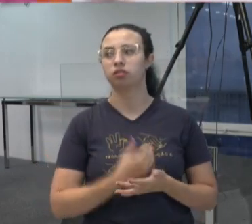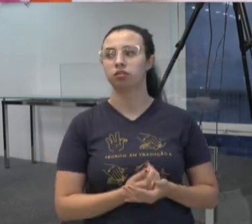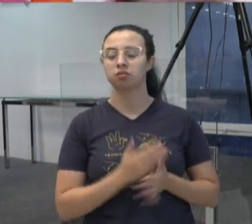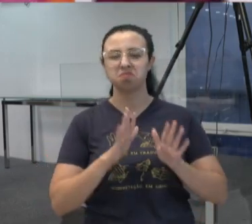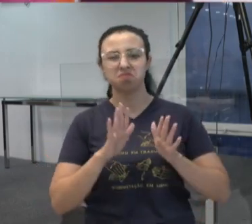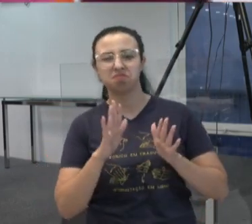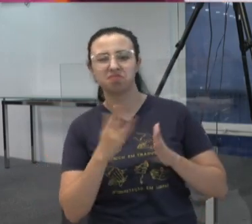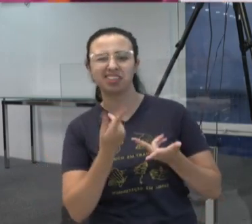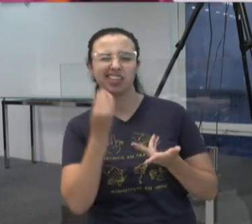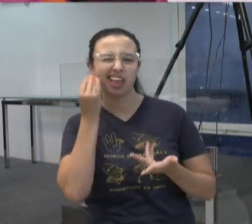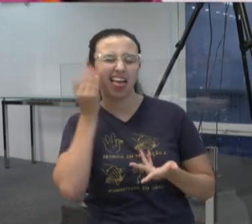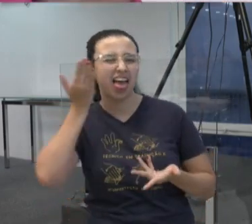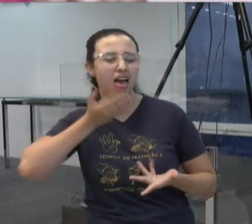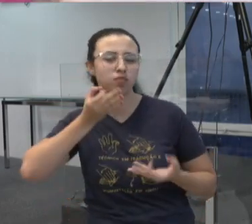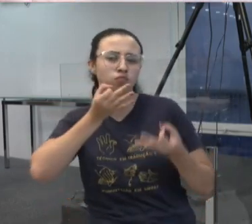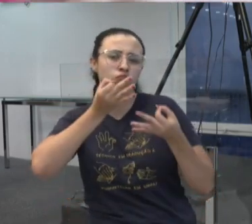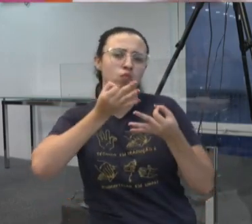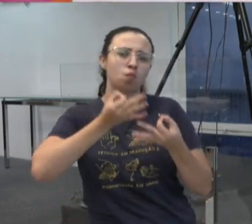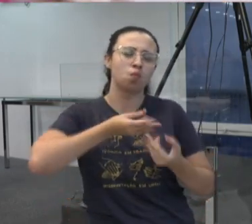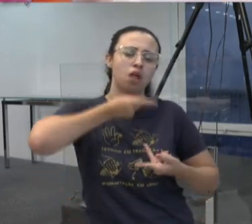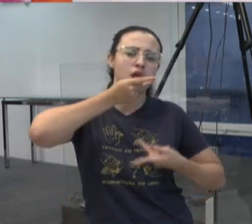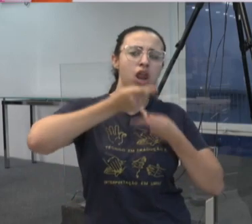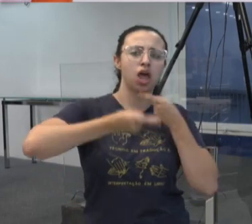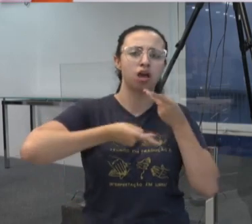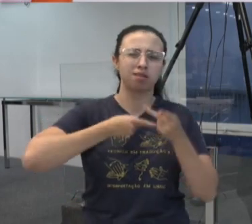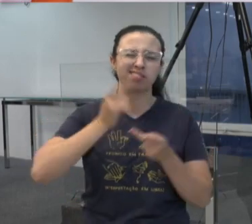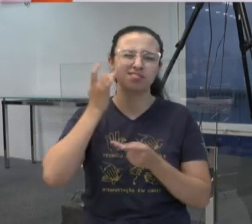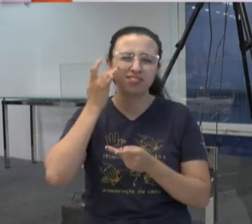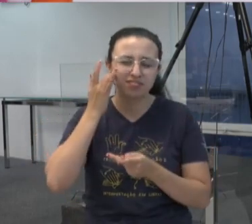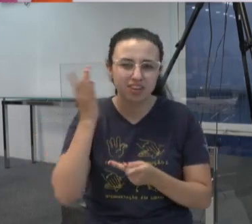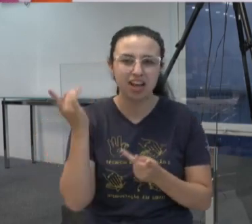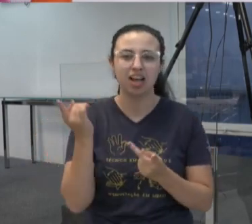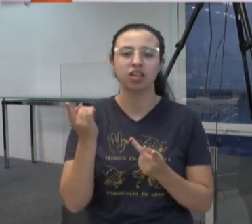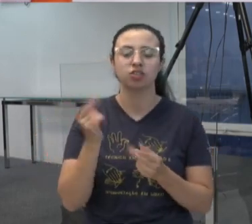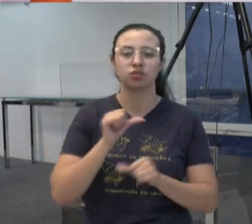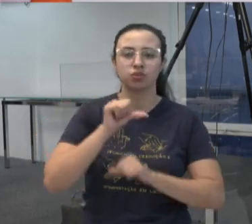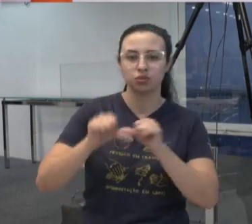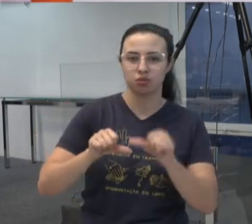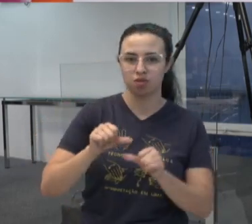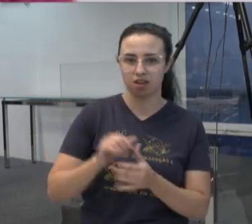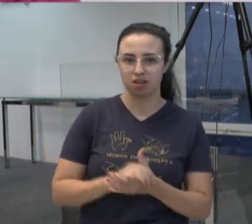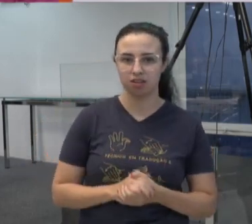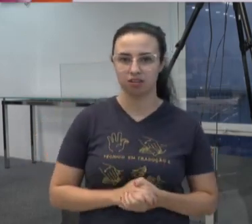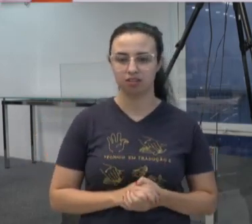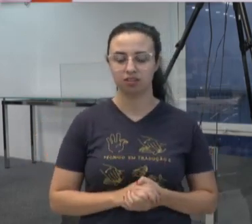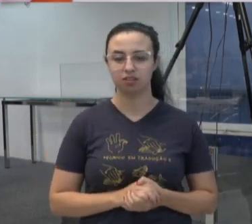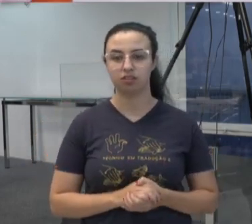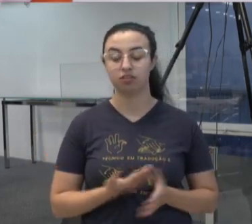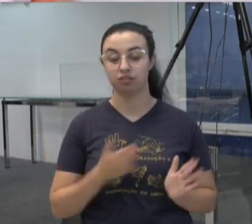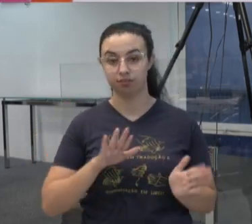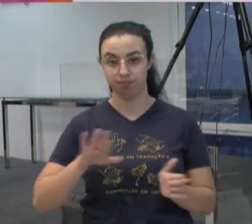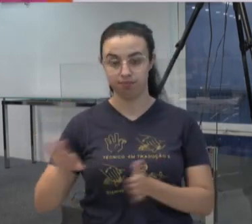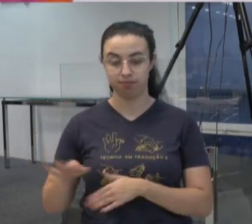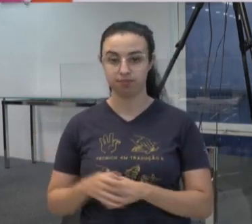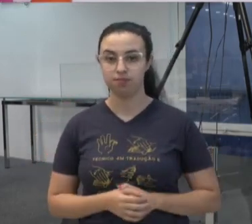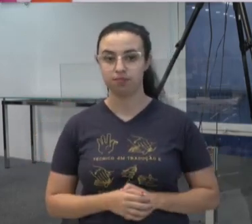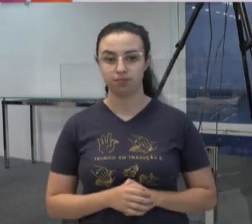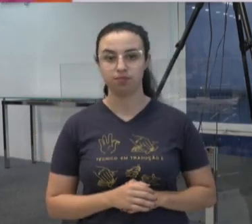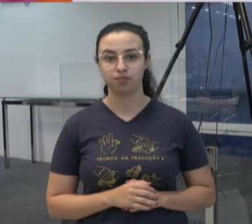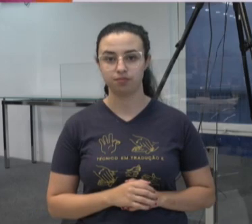não vem pregar moralidade não. Porque é fácil mudar de lado, de uma gestão para outra, é muito fácil. Senhor presidente, mudando de assunto, mas a gente